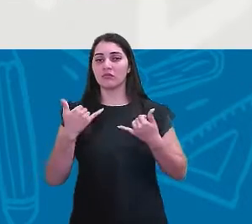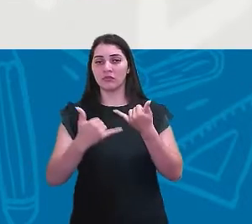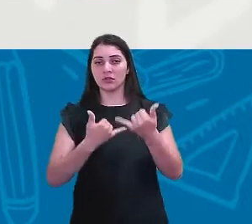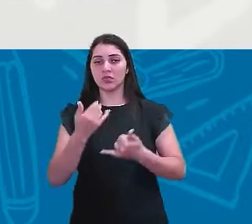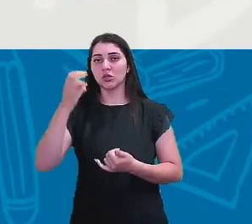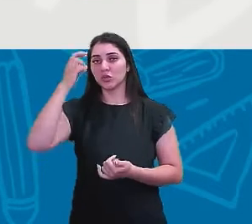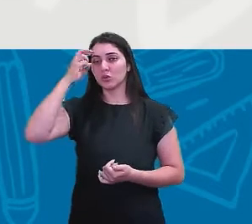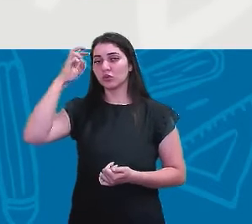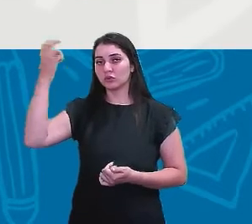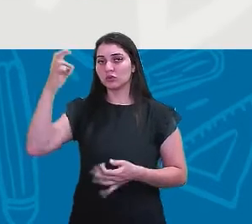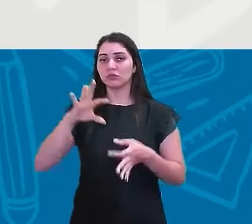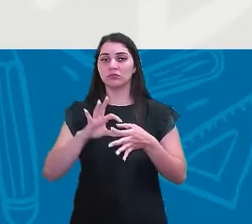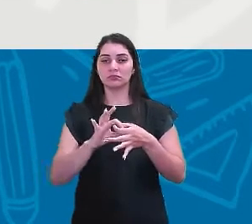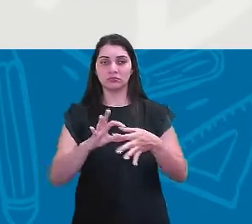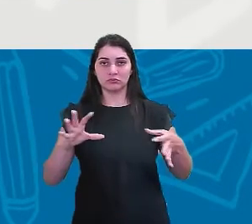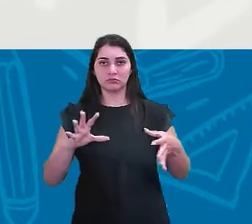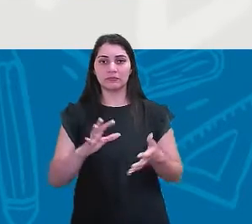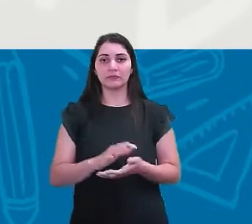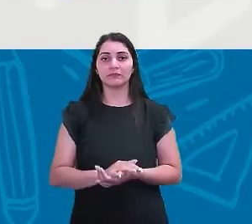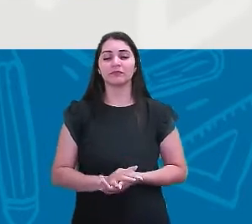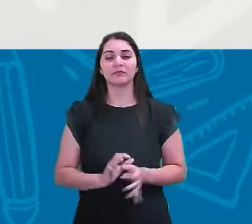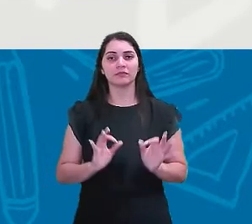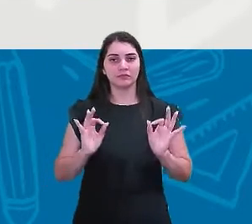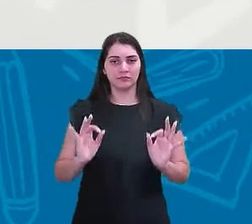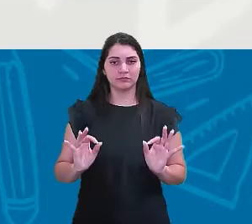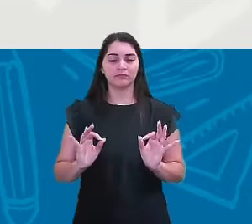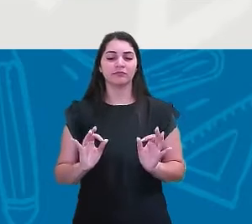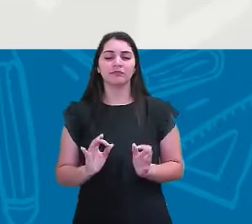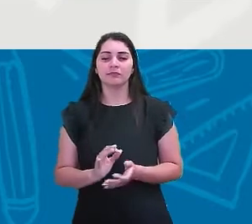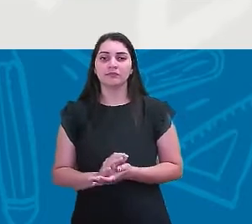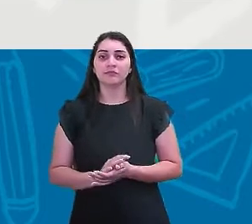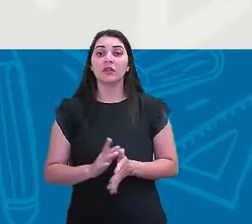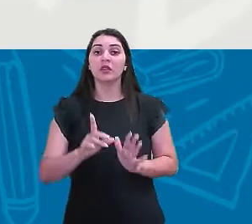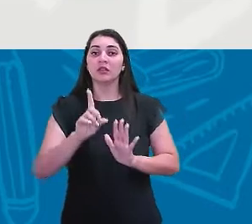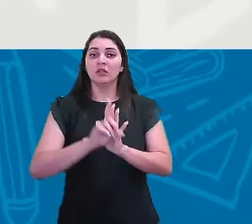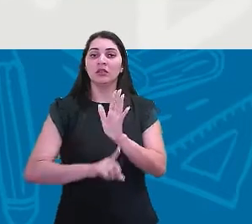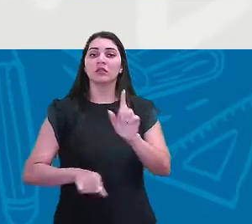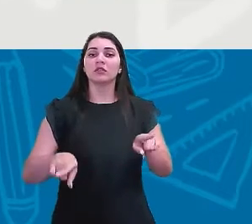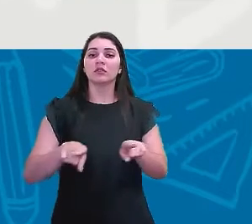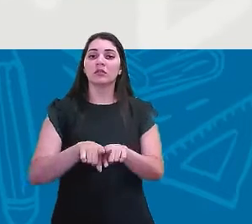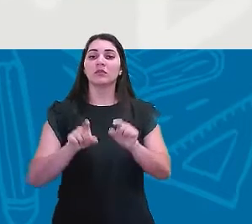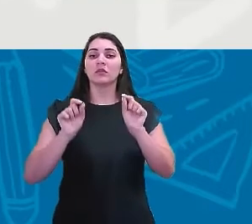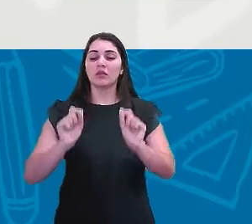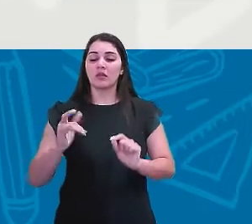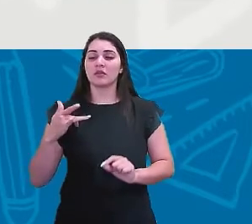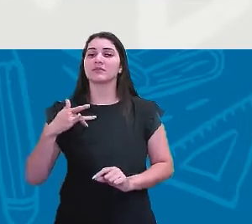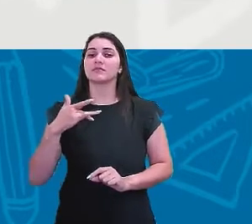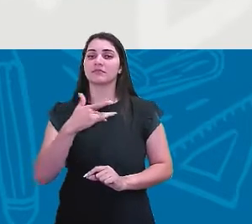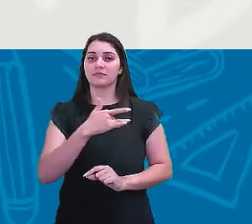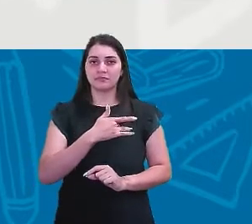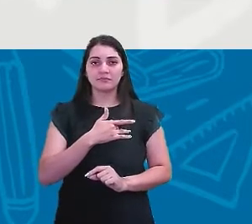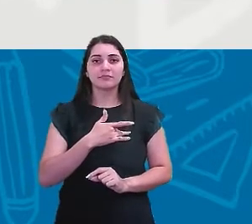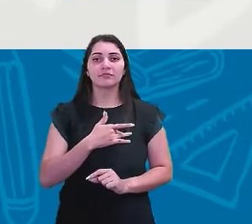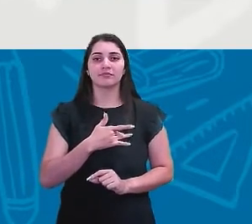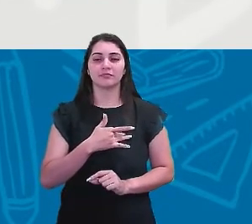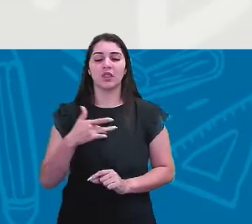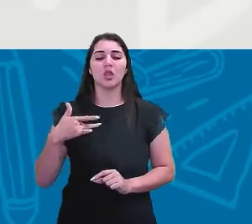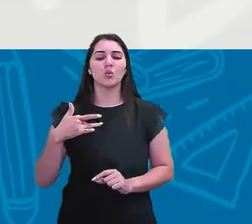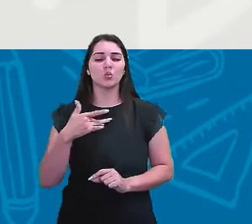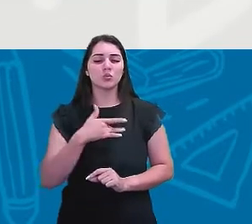cultura, à liberdade, tá bom? E direito também a saúde, uma saúde